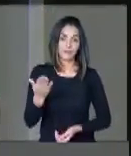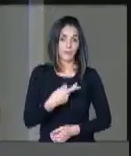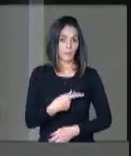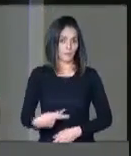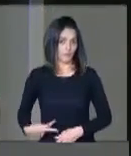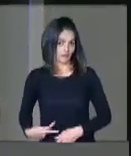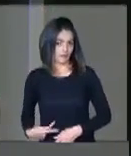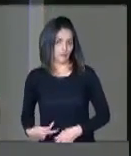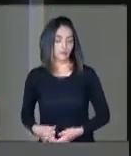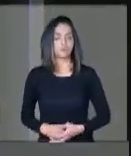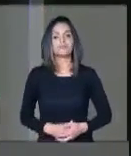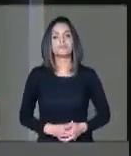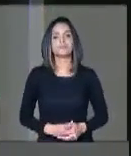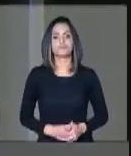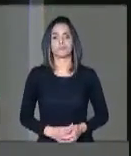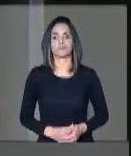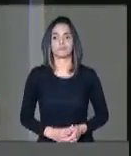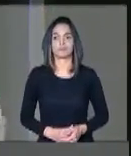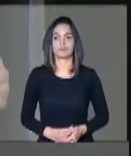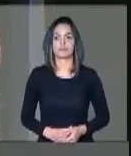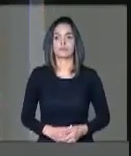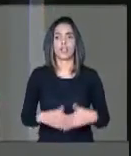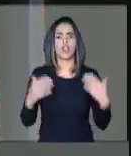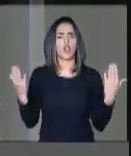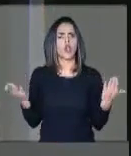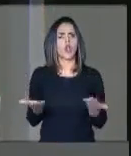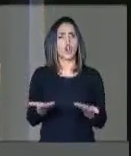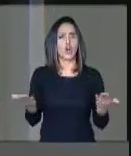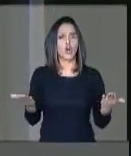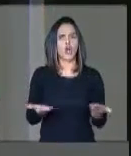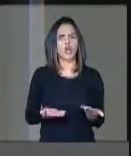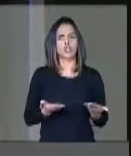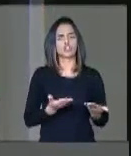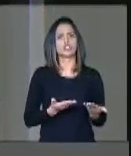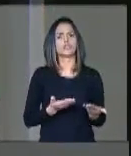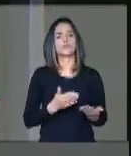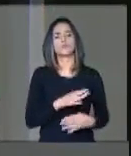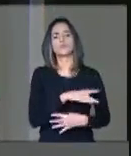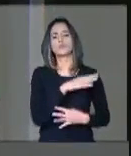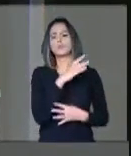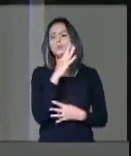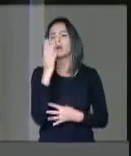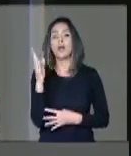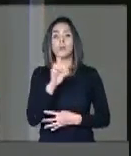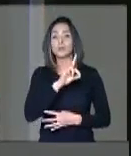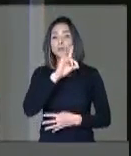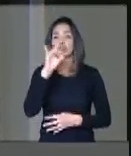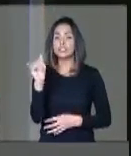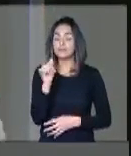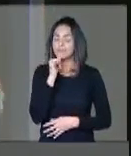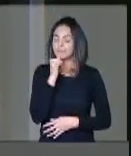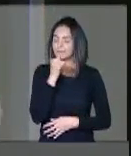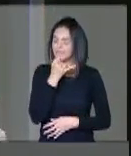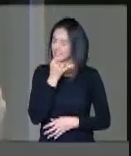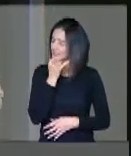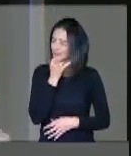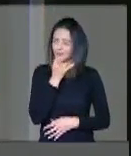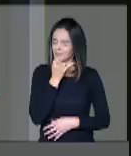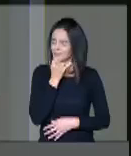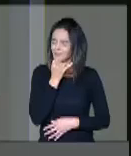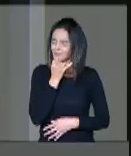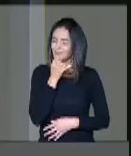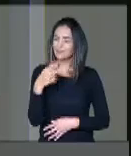Presidente, hoje foi um dia extremamente triste e vergonhoso